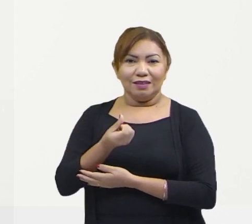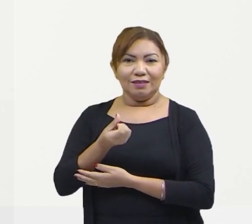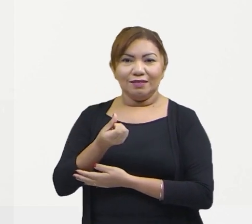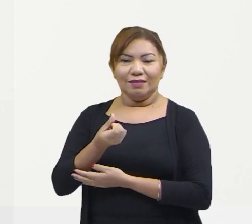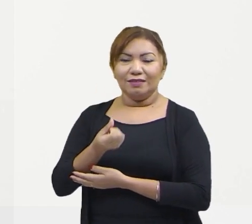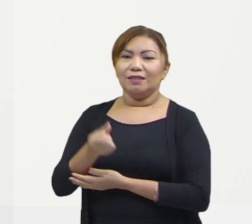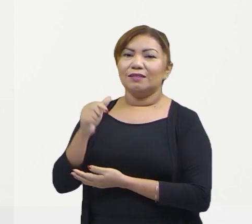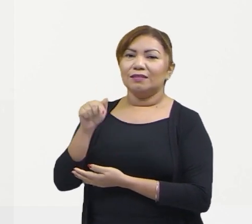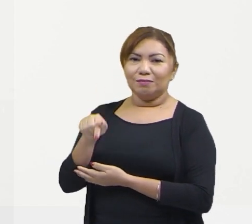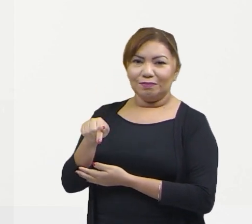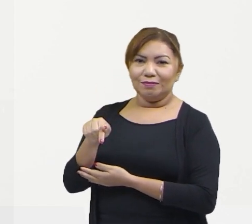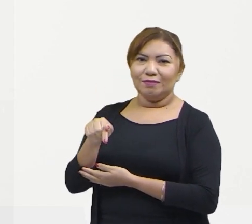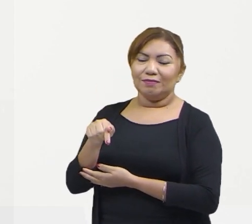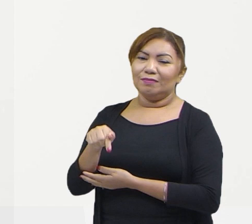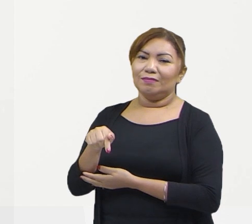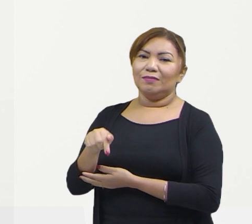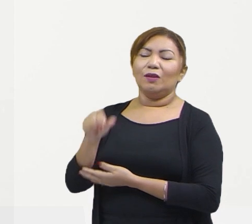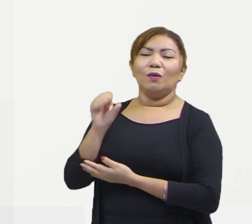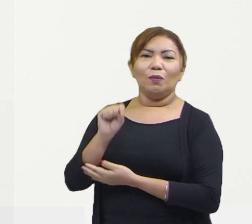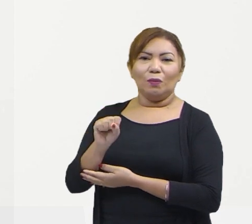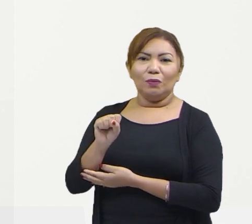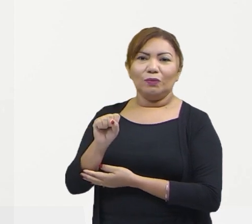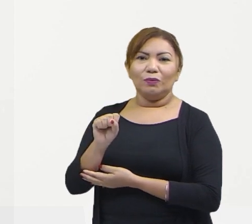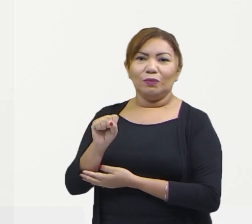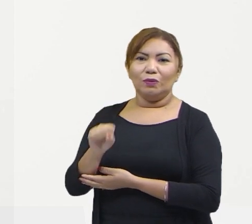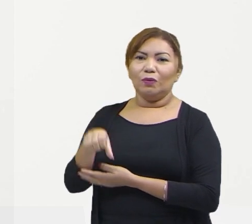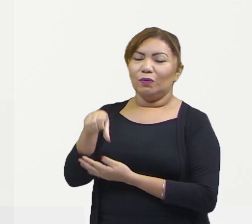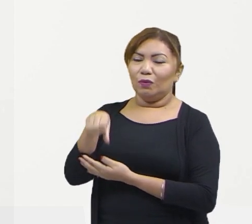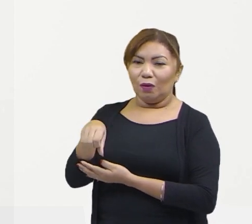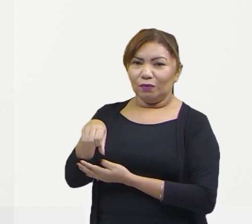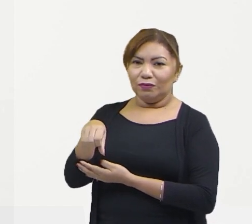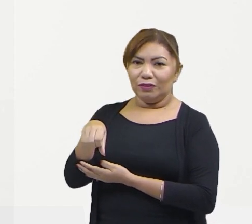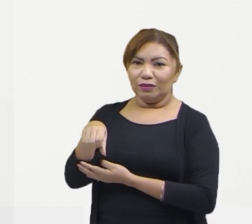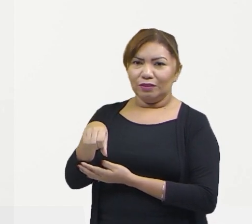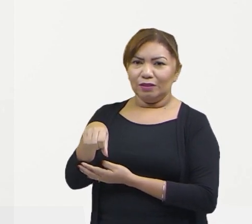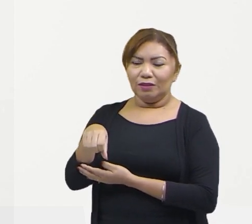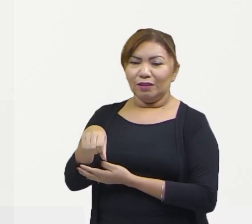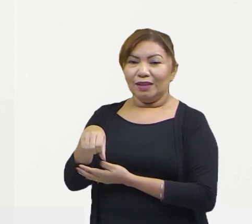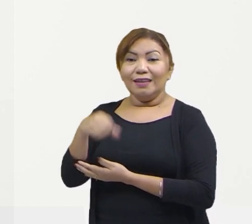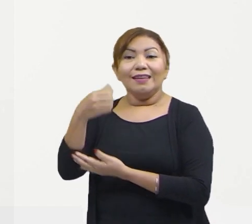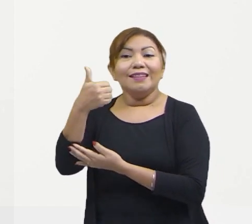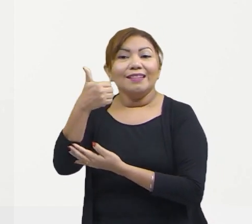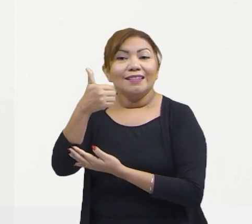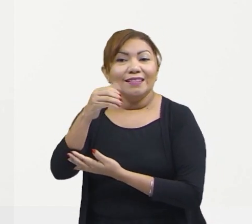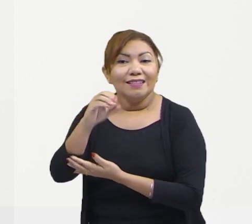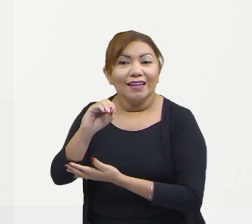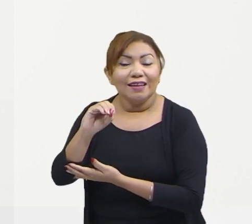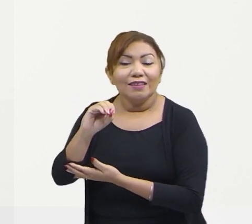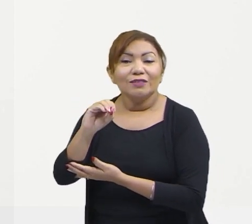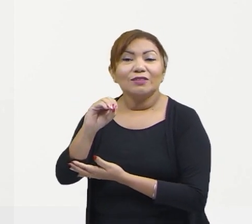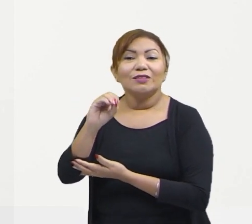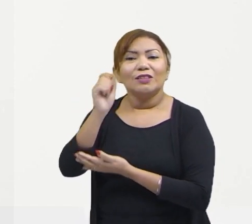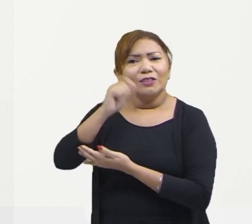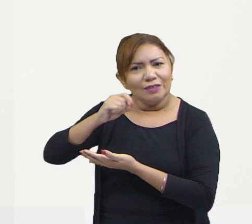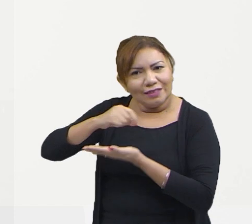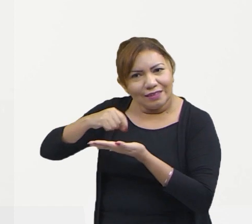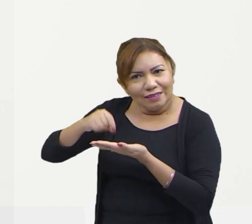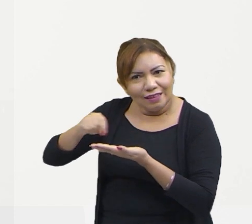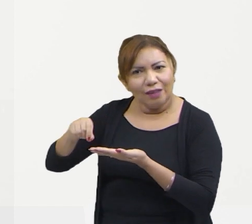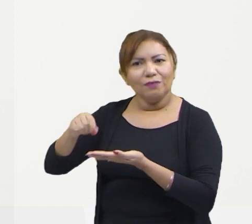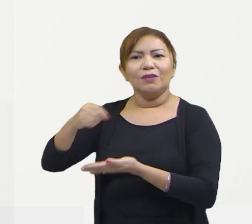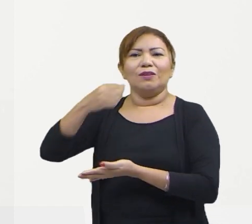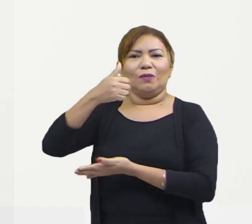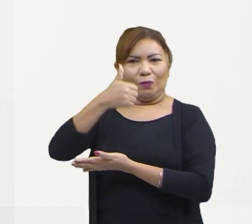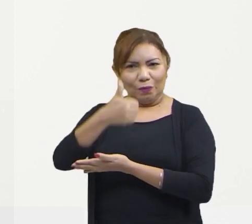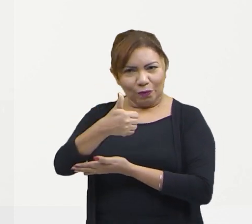seis, sete, oito, nove, 10. Como é o 10?